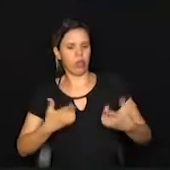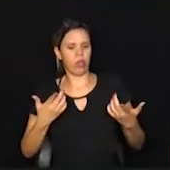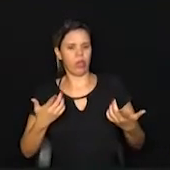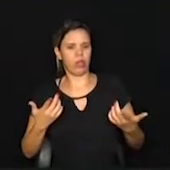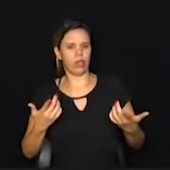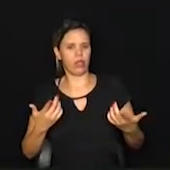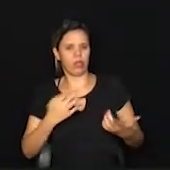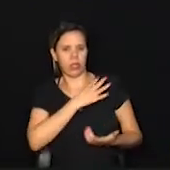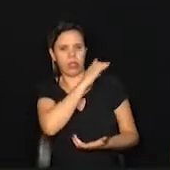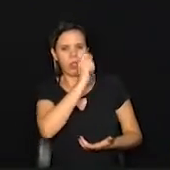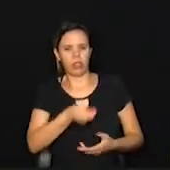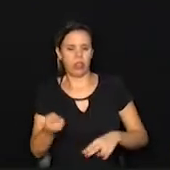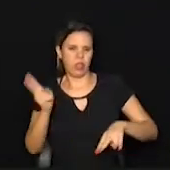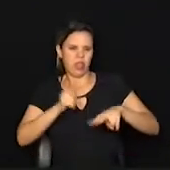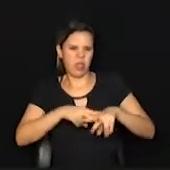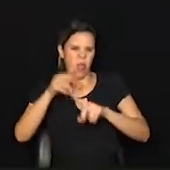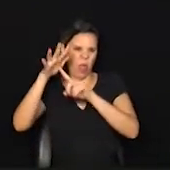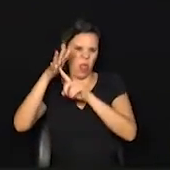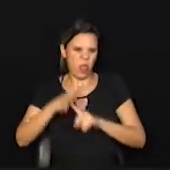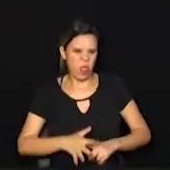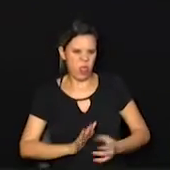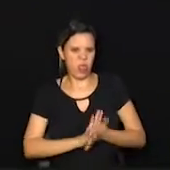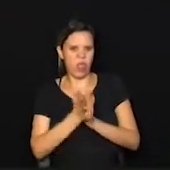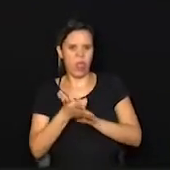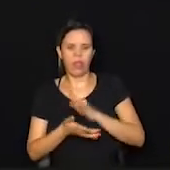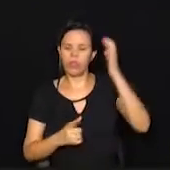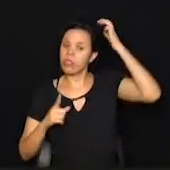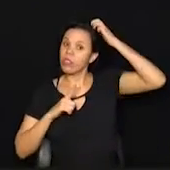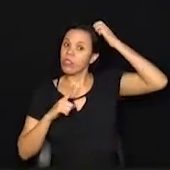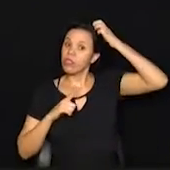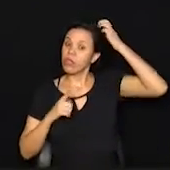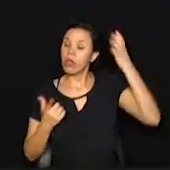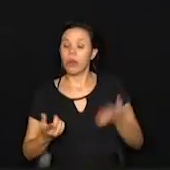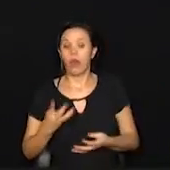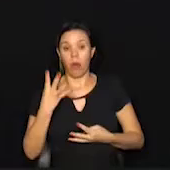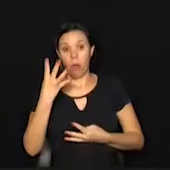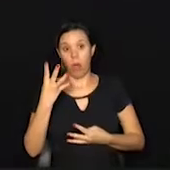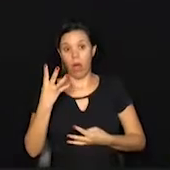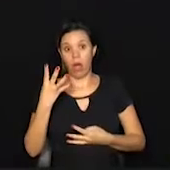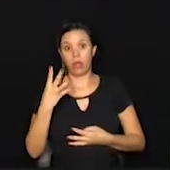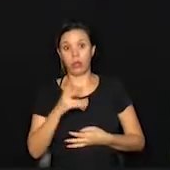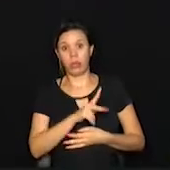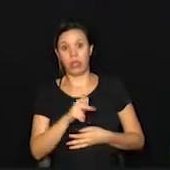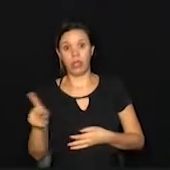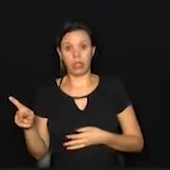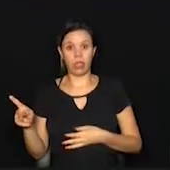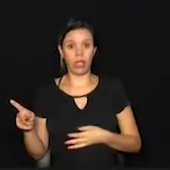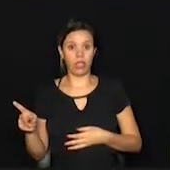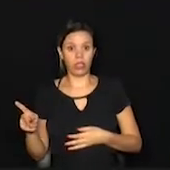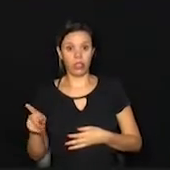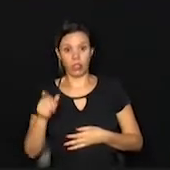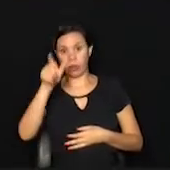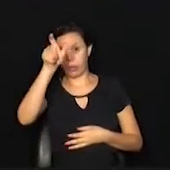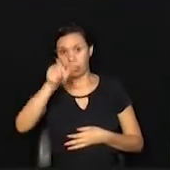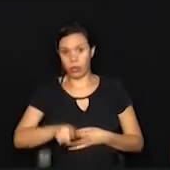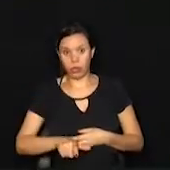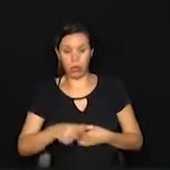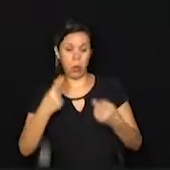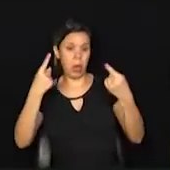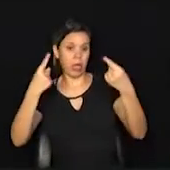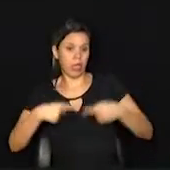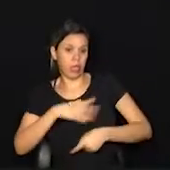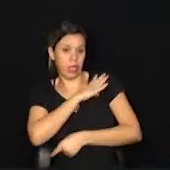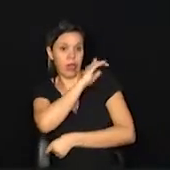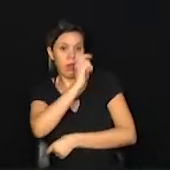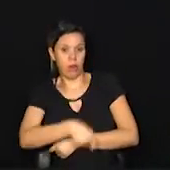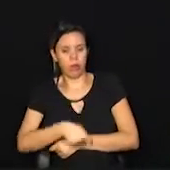foi presa torturada por isso seja nós tivemos quatro presidentes de gente que seu pois